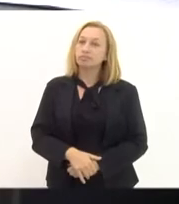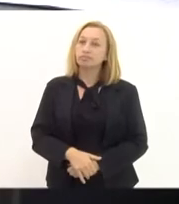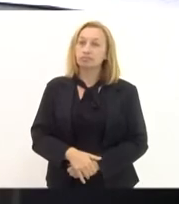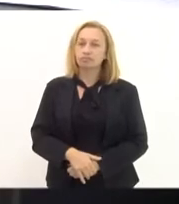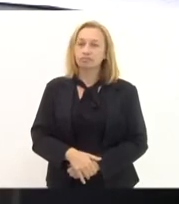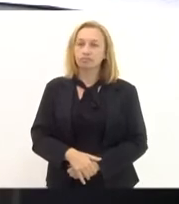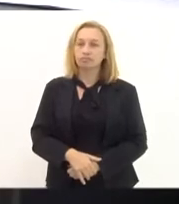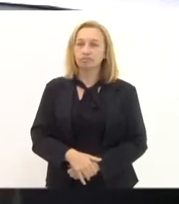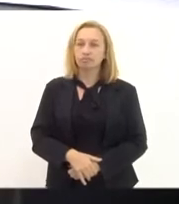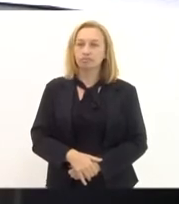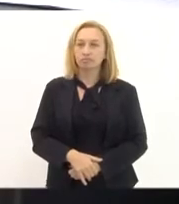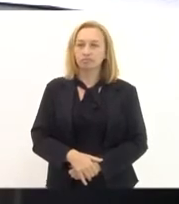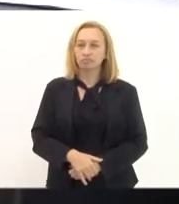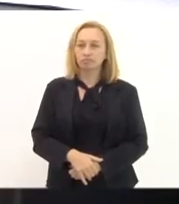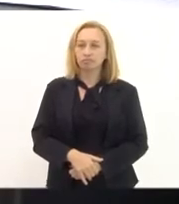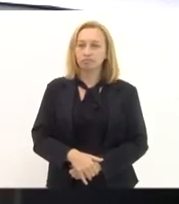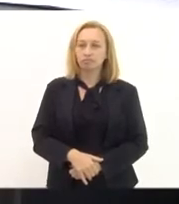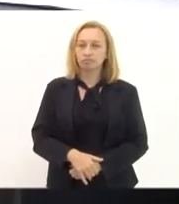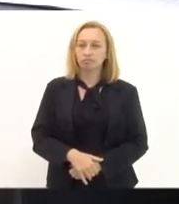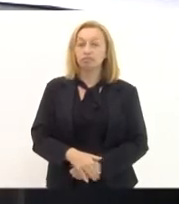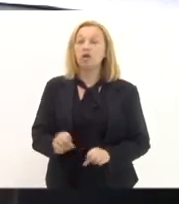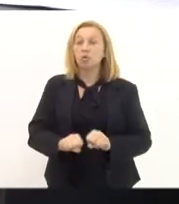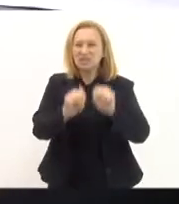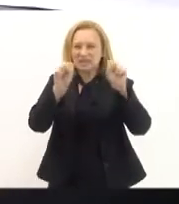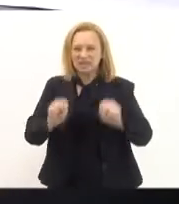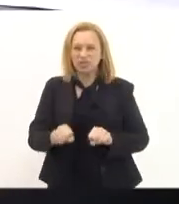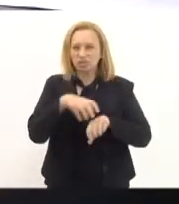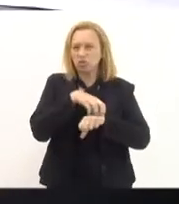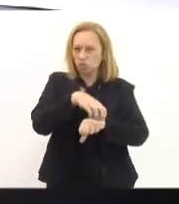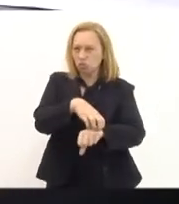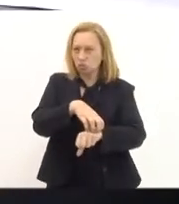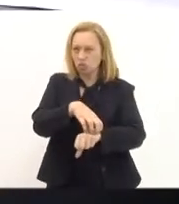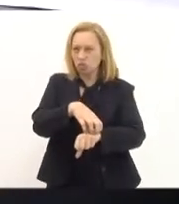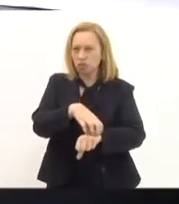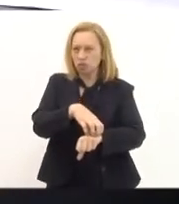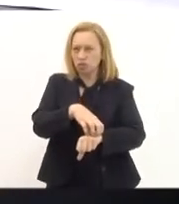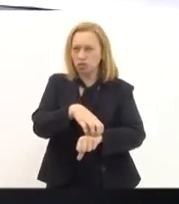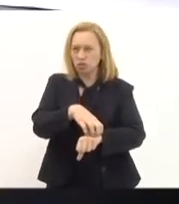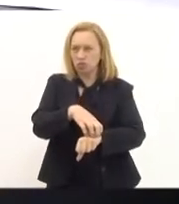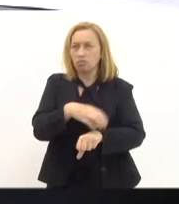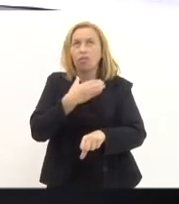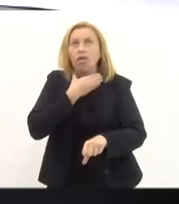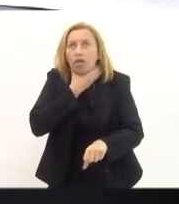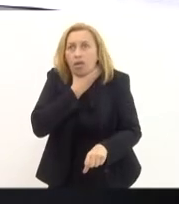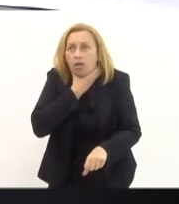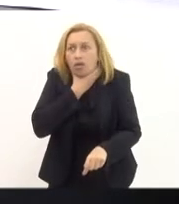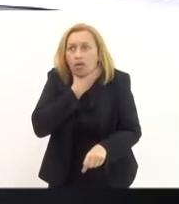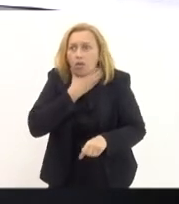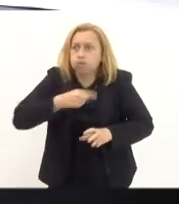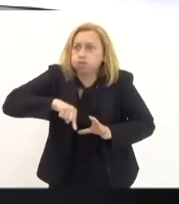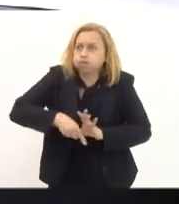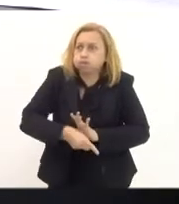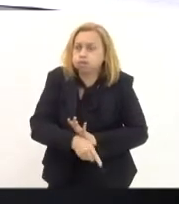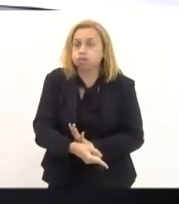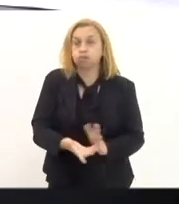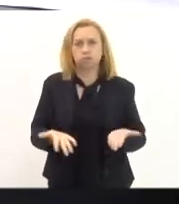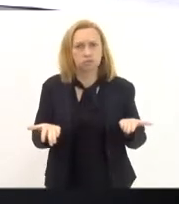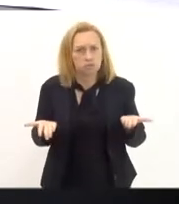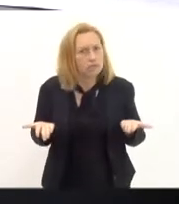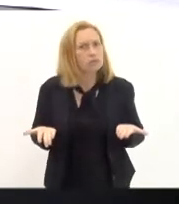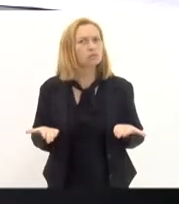das vir o sistema de transporte numa crise tão profunda